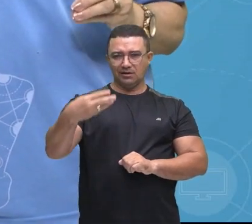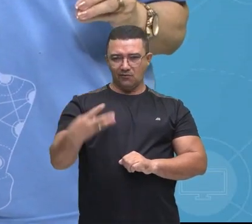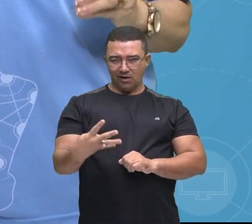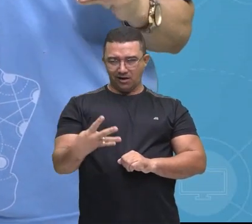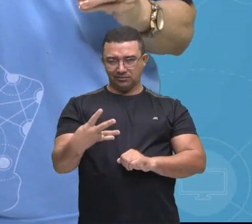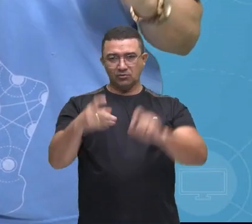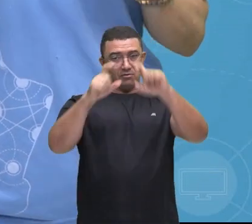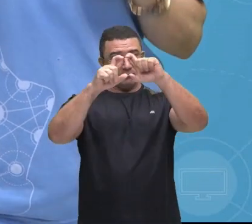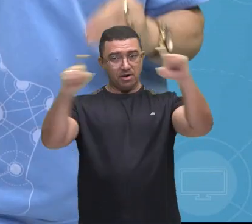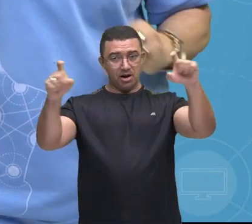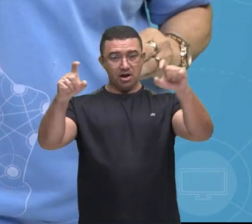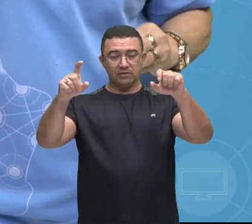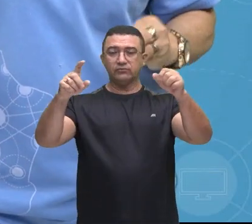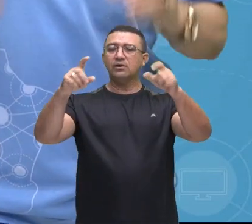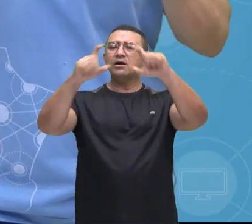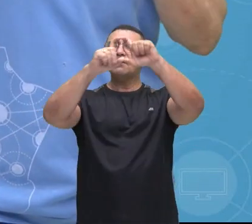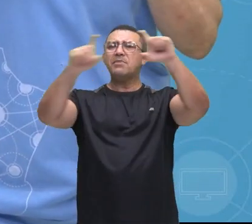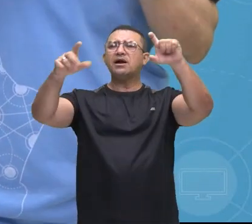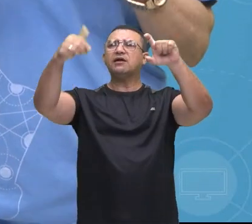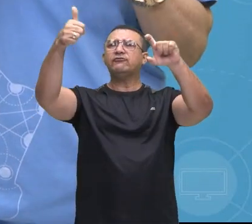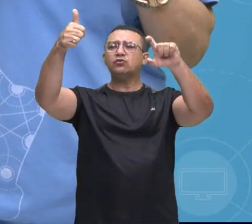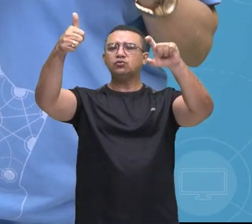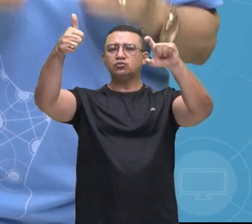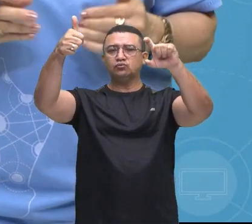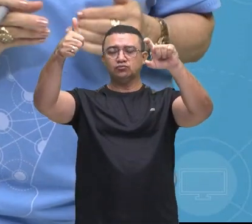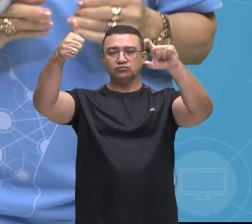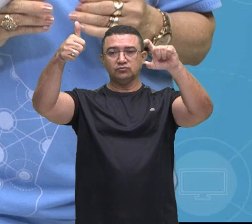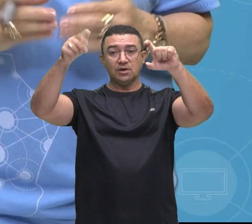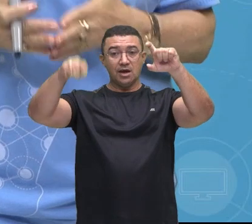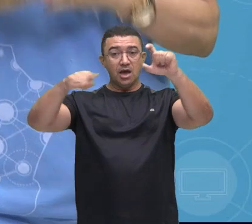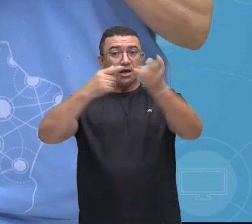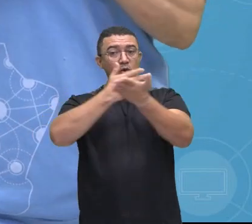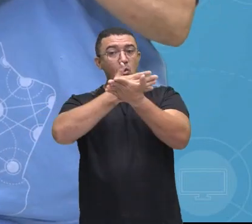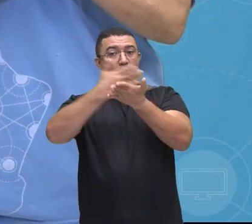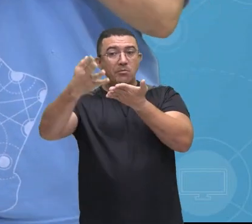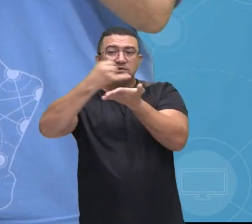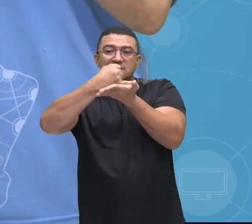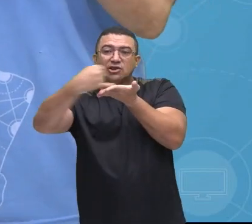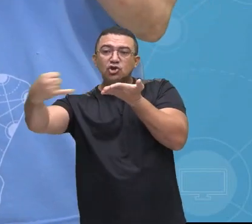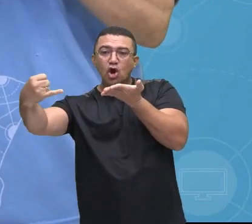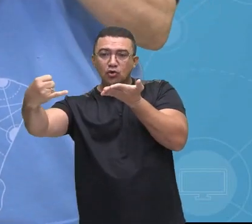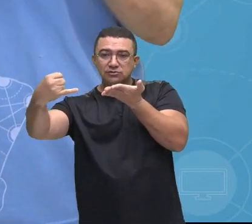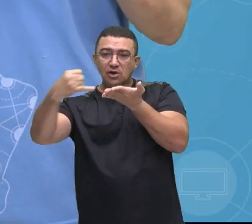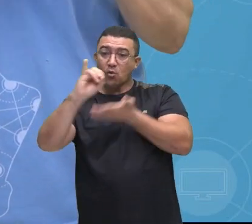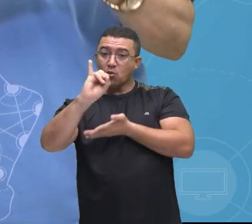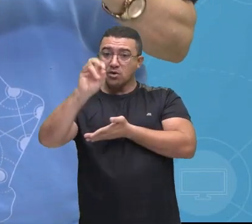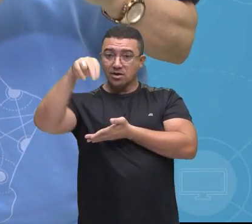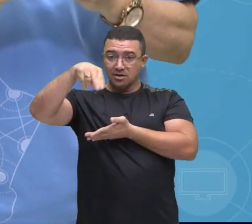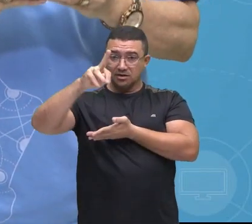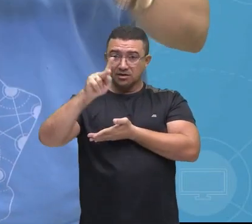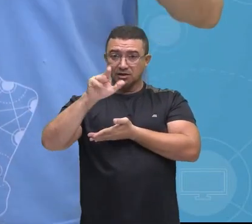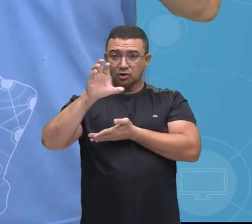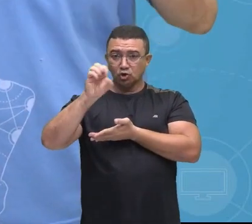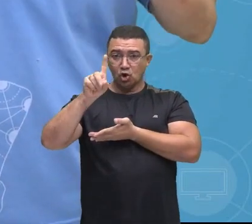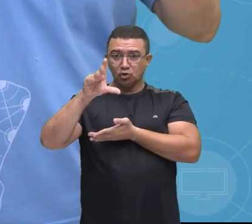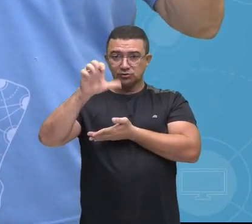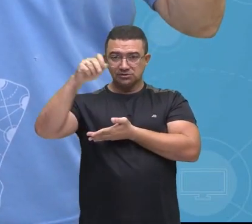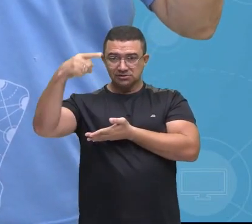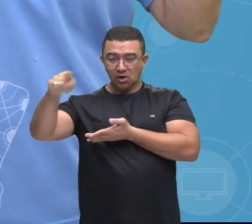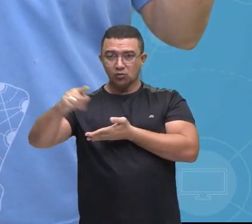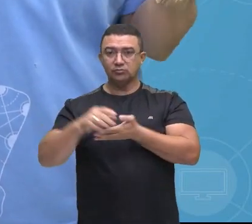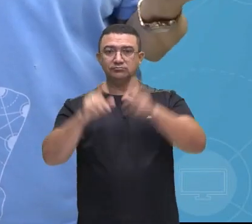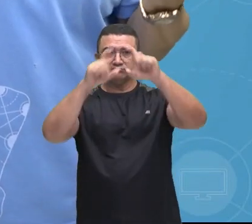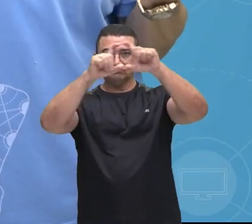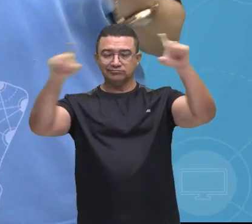primeiro parágrafo, o que é que nós temos? Aquele parágrafo introdutório. Nós temos essa ideia principal, o